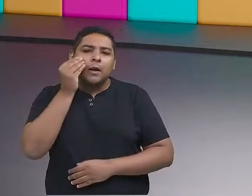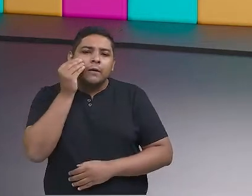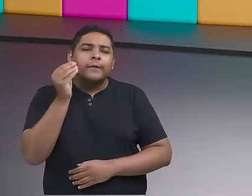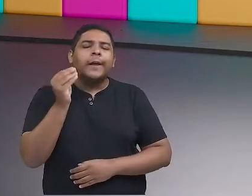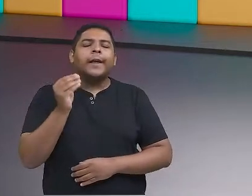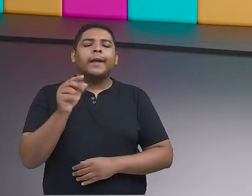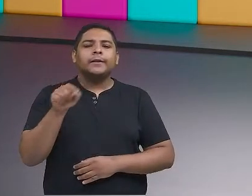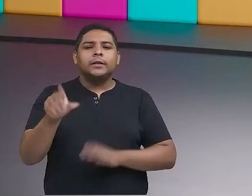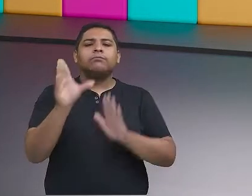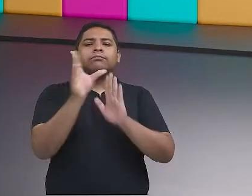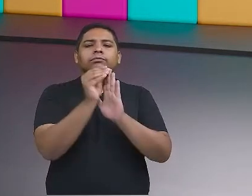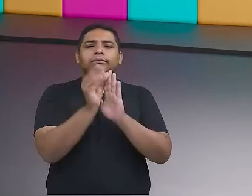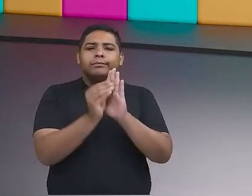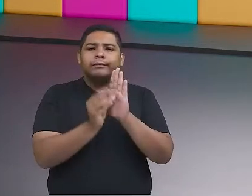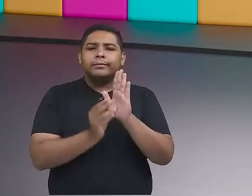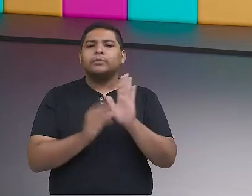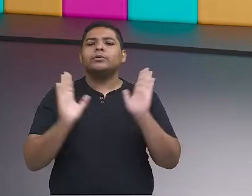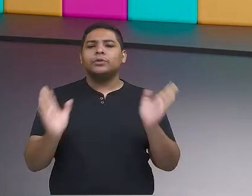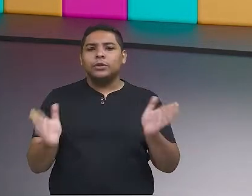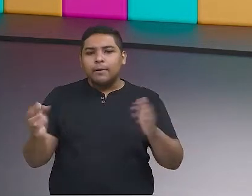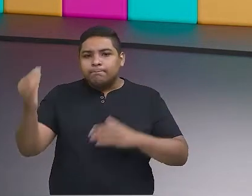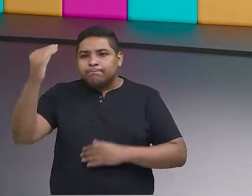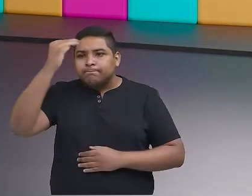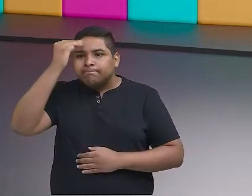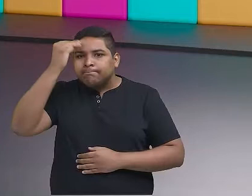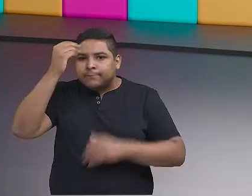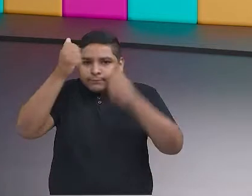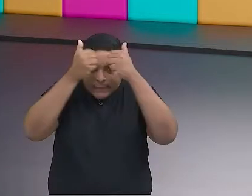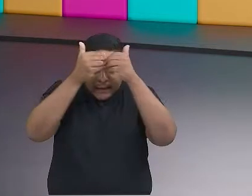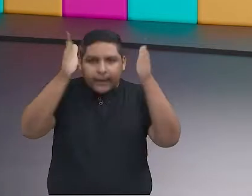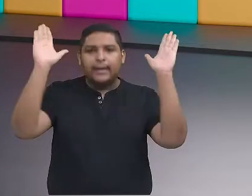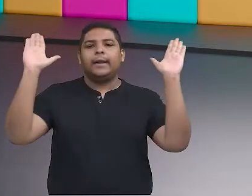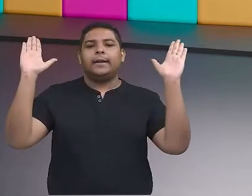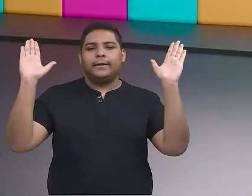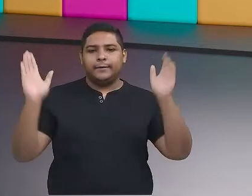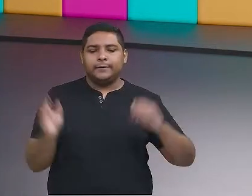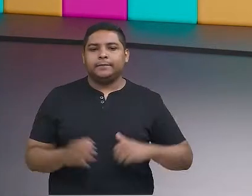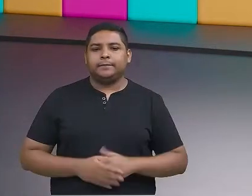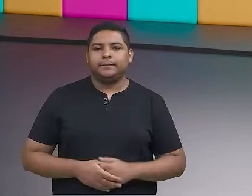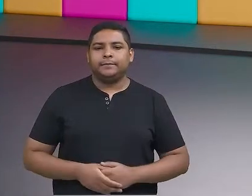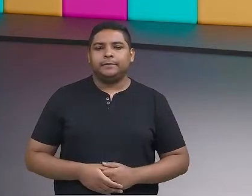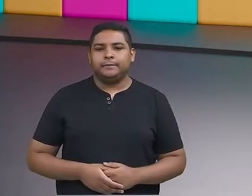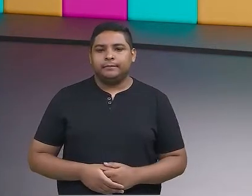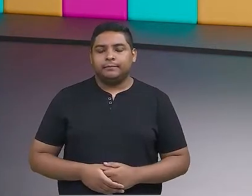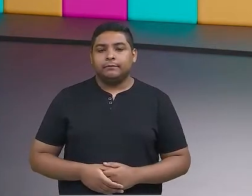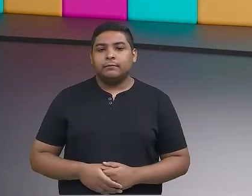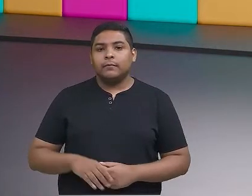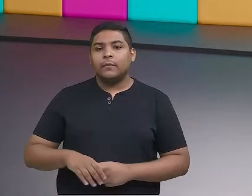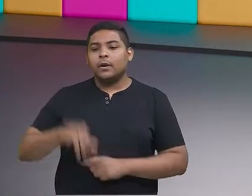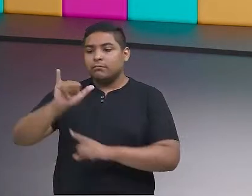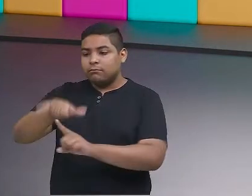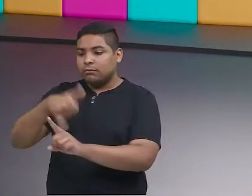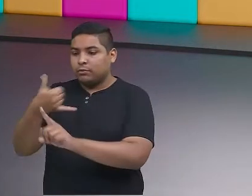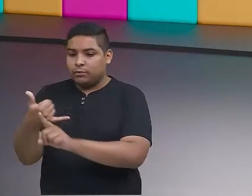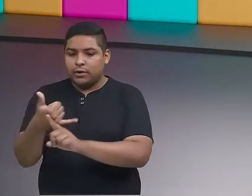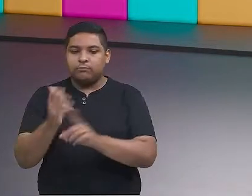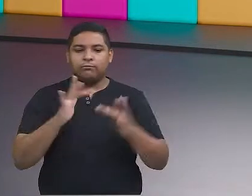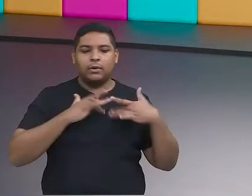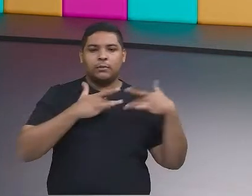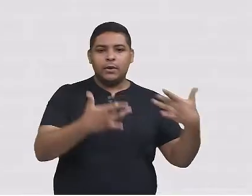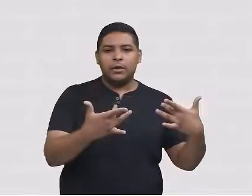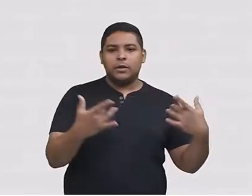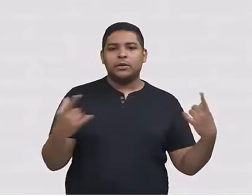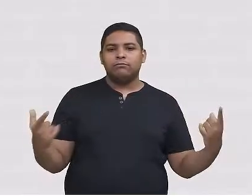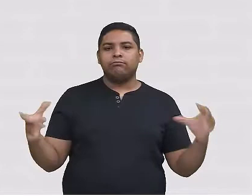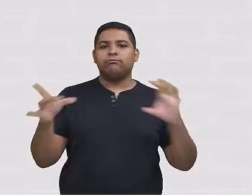conteúdo ficou bem memorizado, ok? Agora, o bullying, amabilidade. Segue aí um